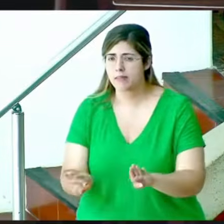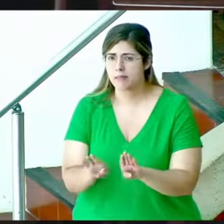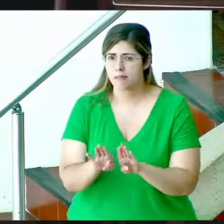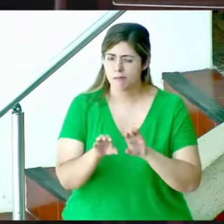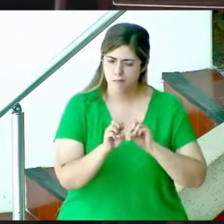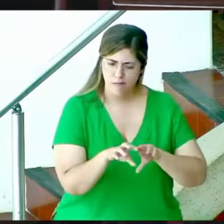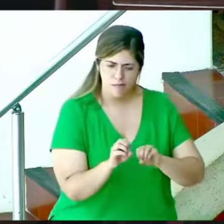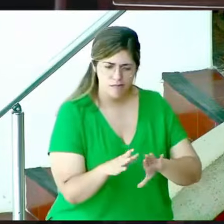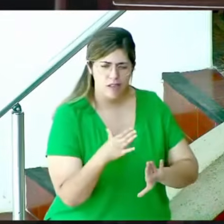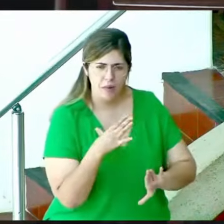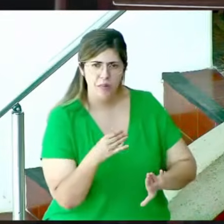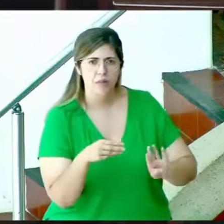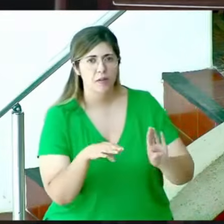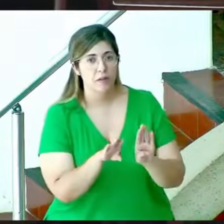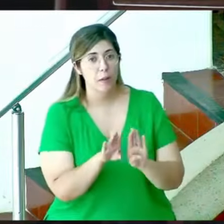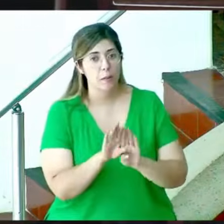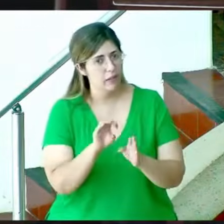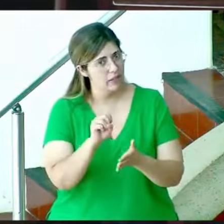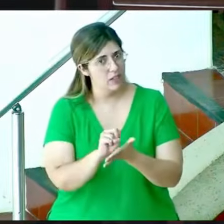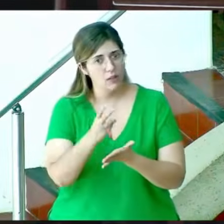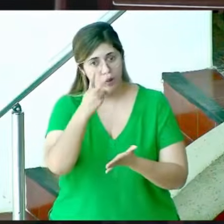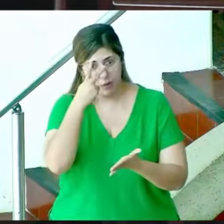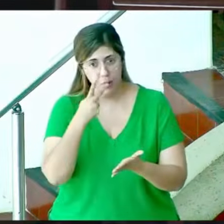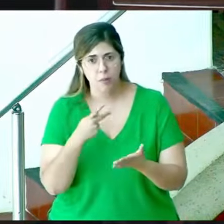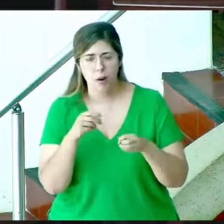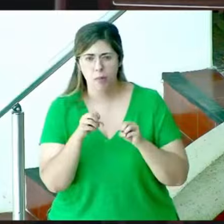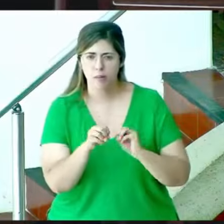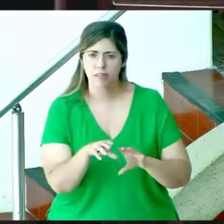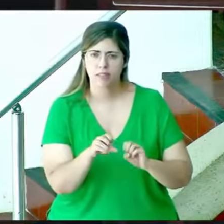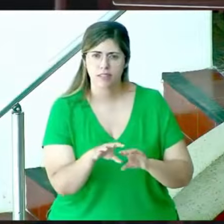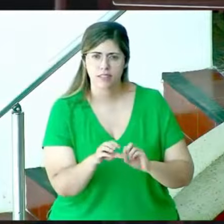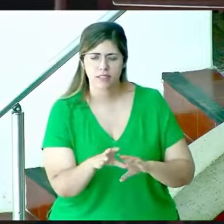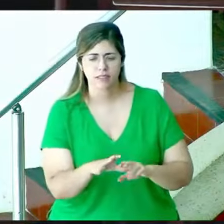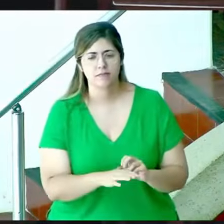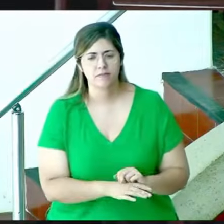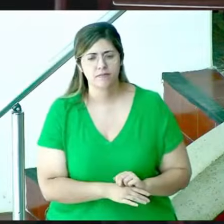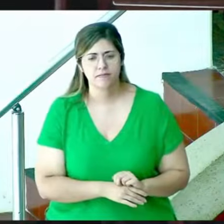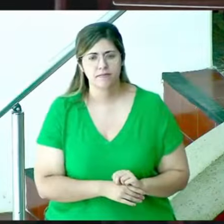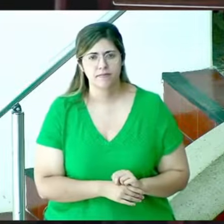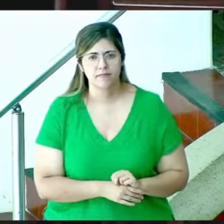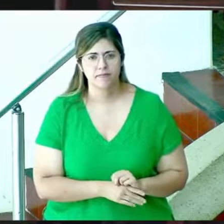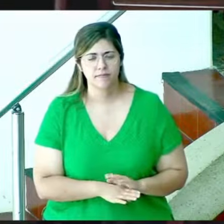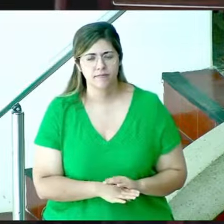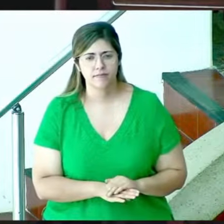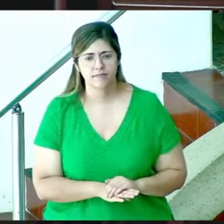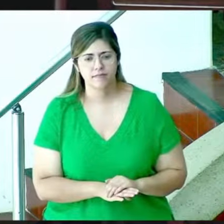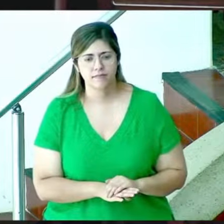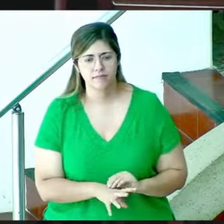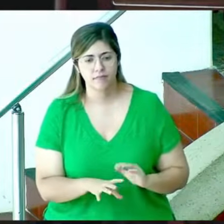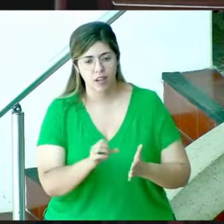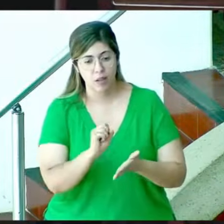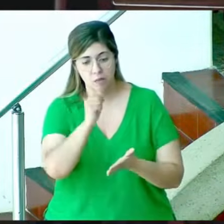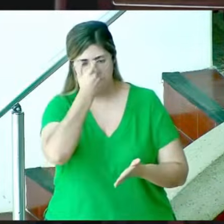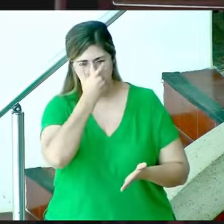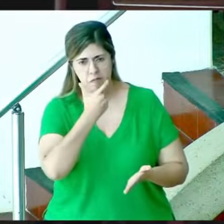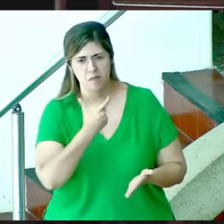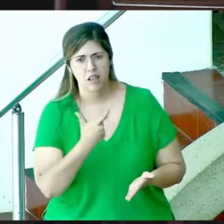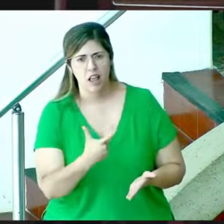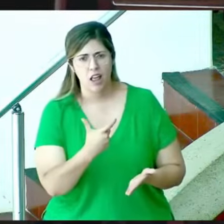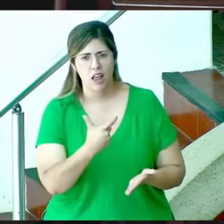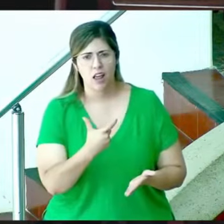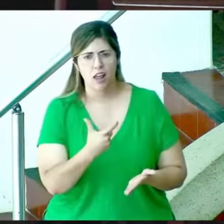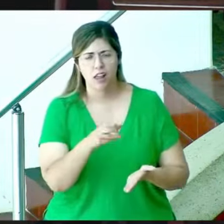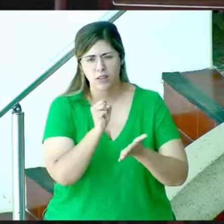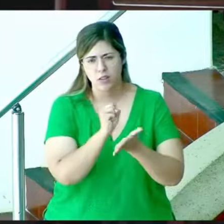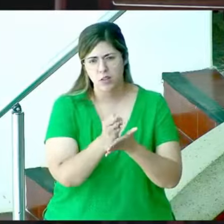dá, ensinando a criança no caminho que deve andar. É graças à sobriedade que filhos honram os seus pais para que lhes vá